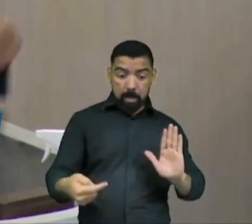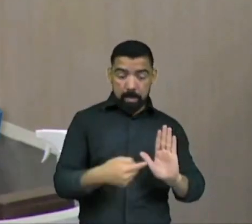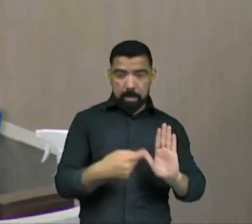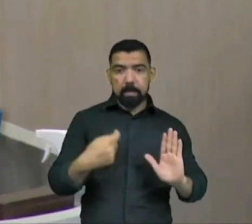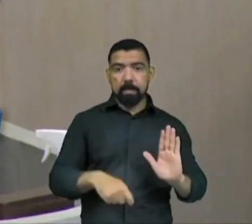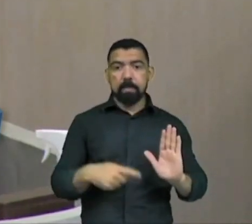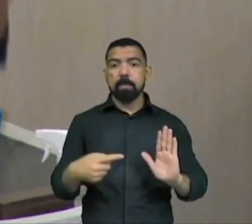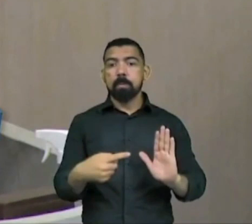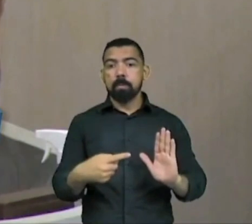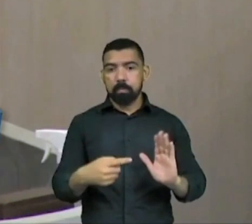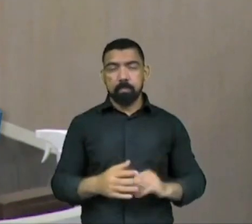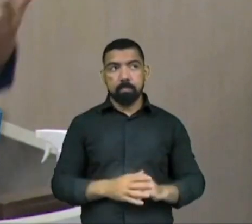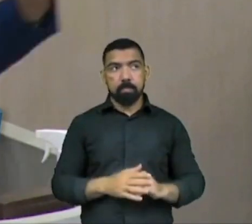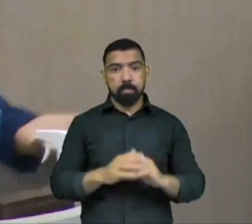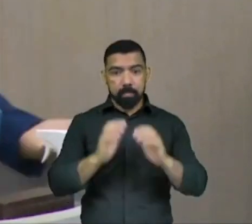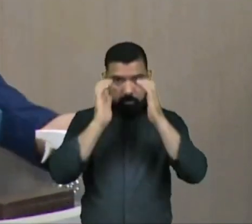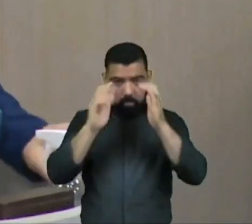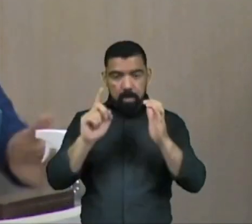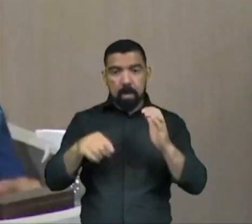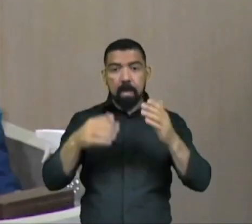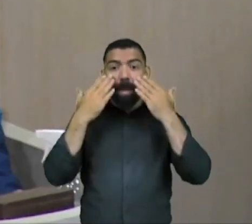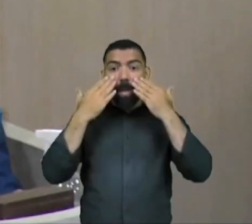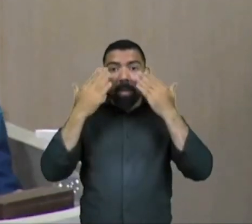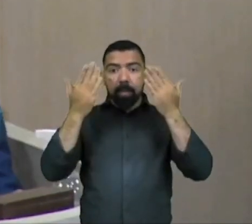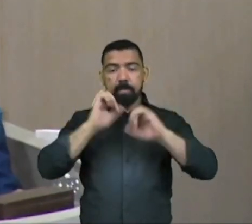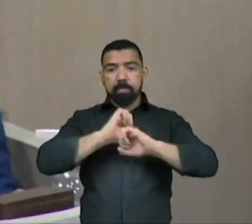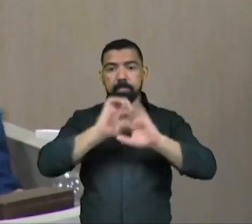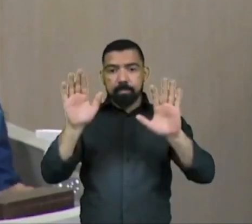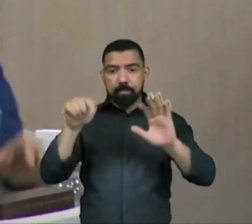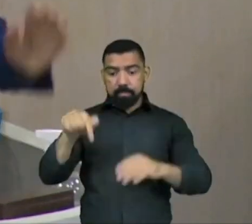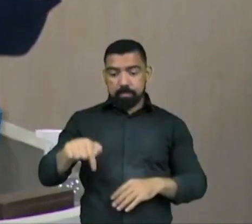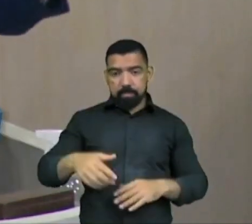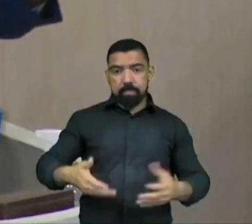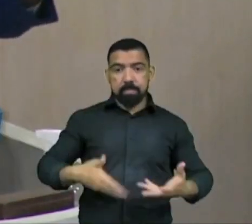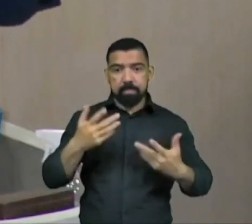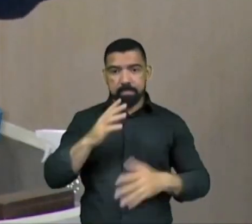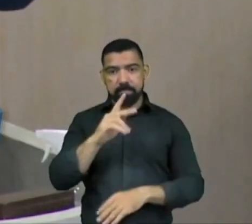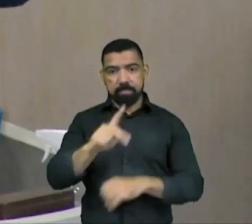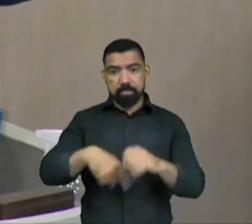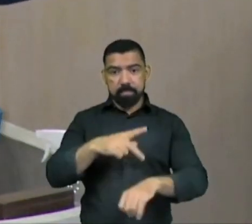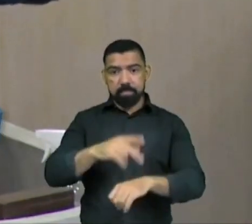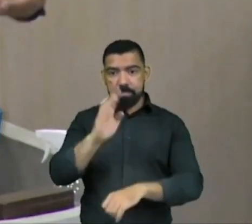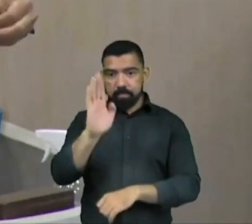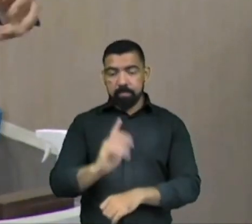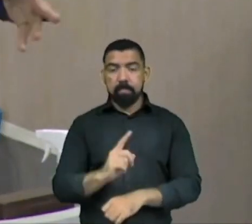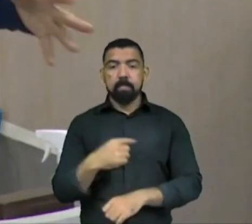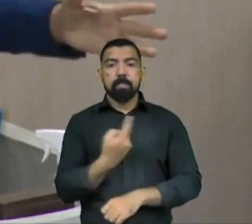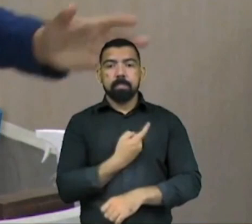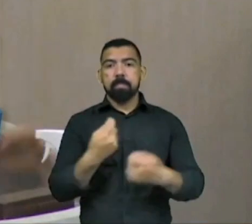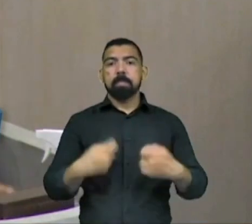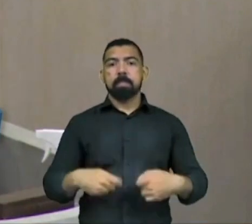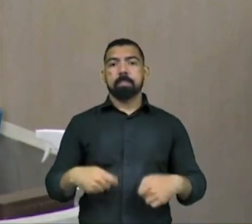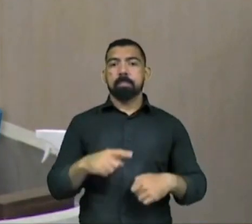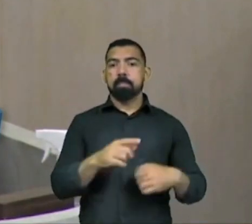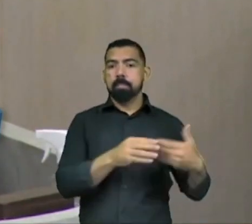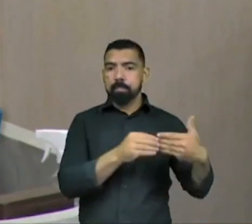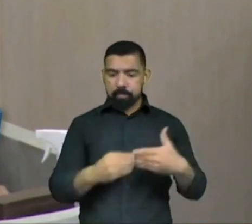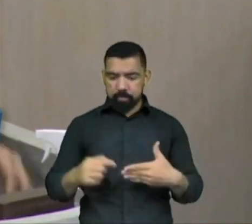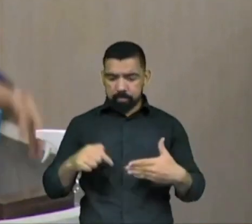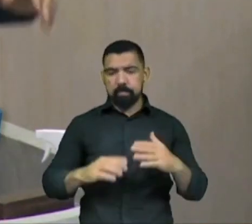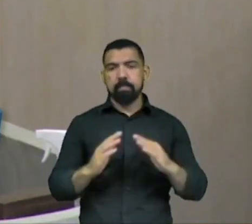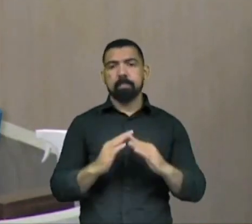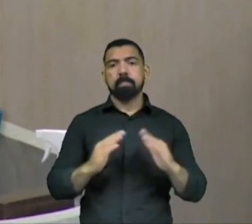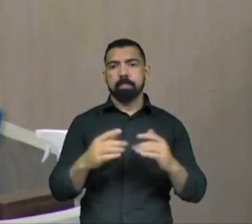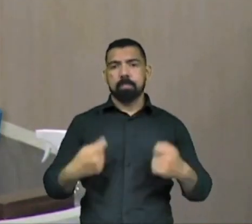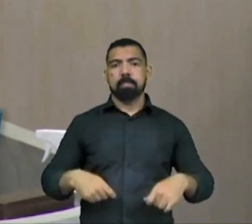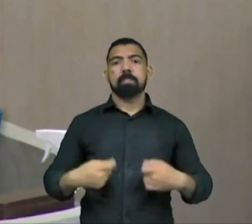àquilo que se chama de transparência e é lei nesse país, a gente precisa que ele seja enviado a essa casa. Nós